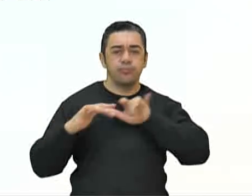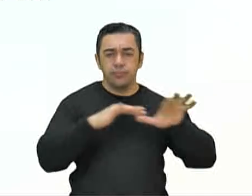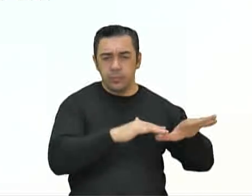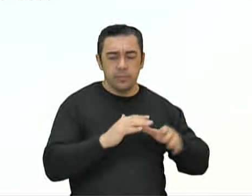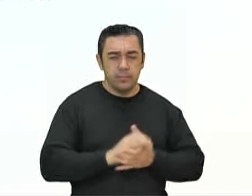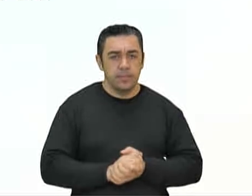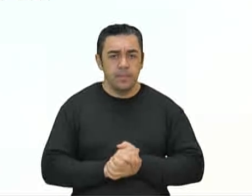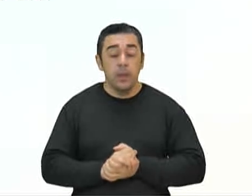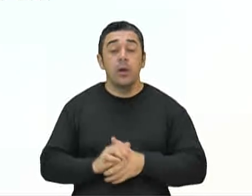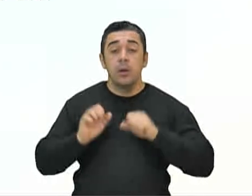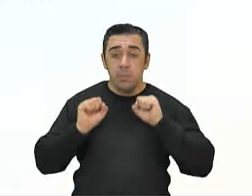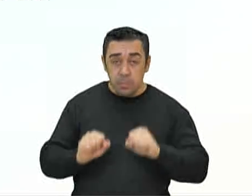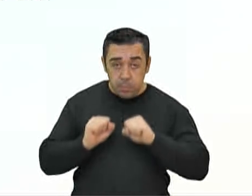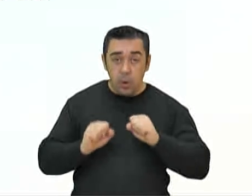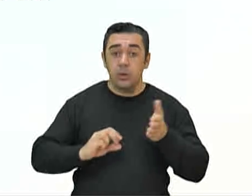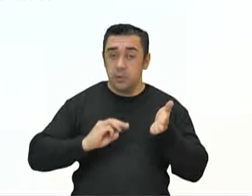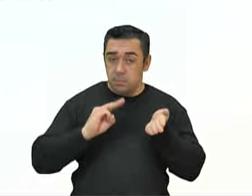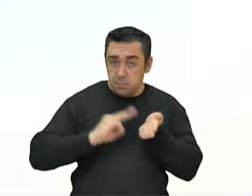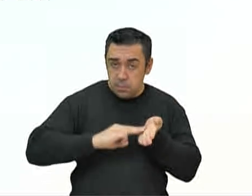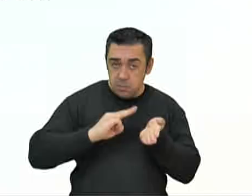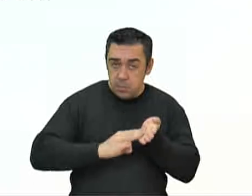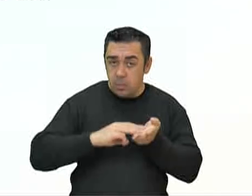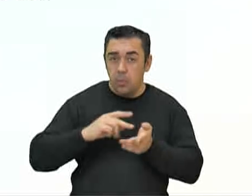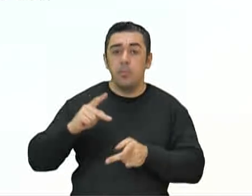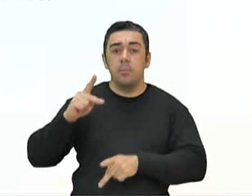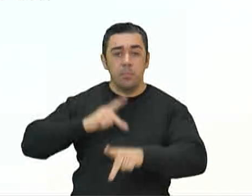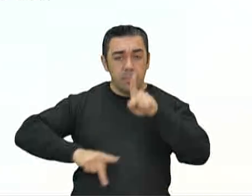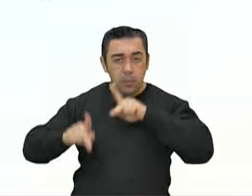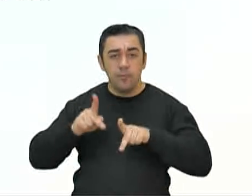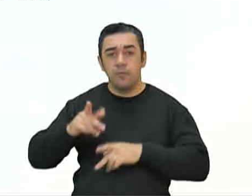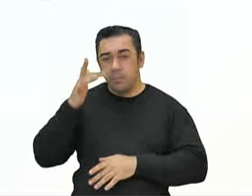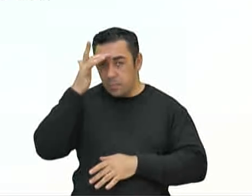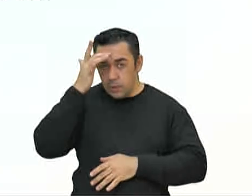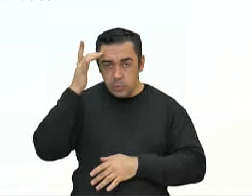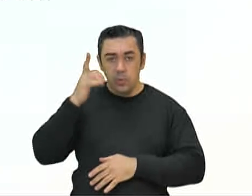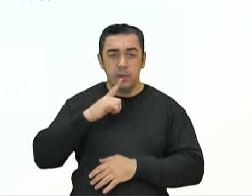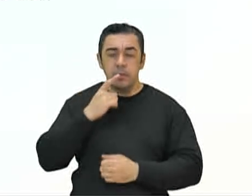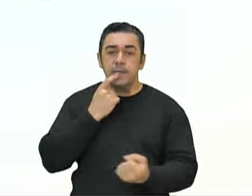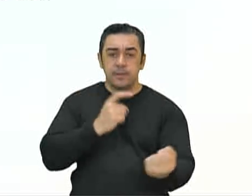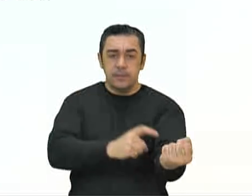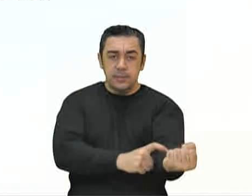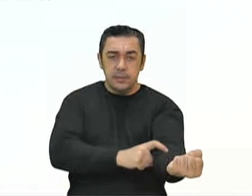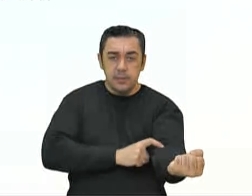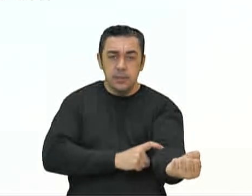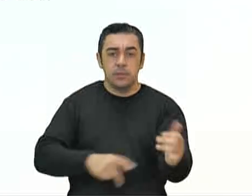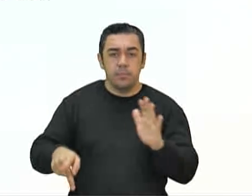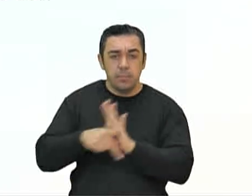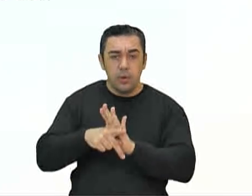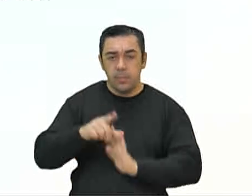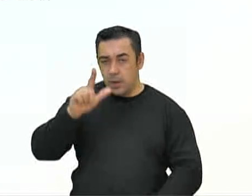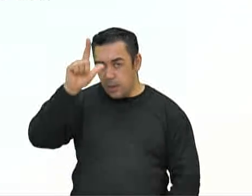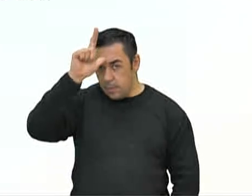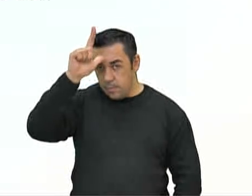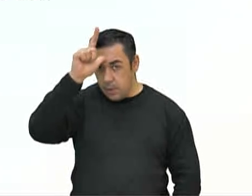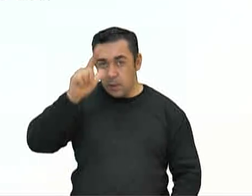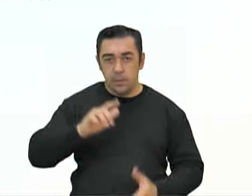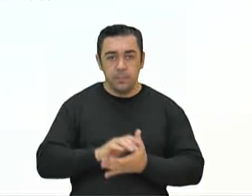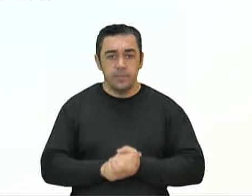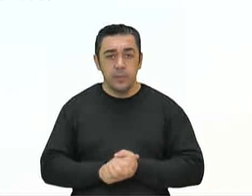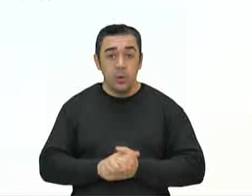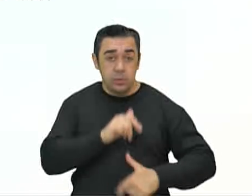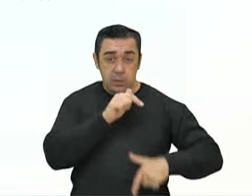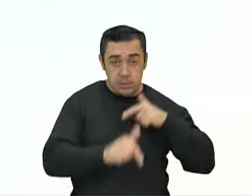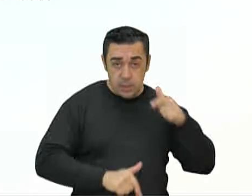Só pode ser membro do povo aquele que possui sangue alemão. A atividade do